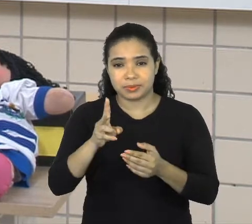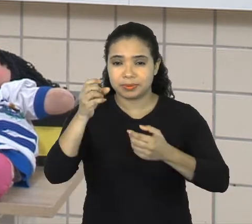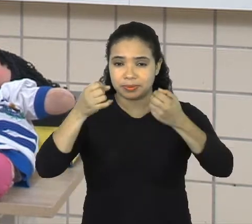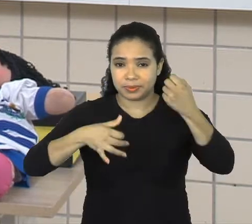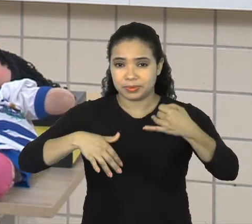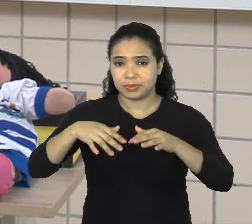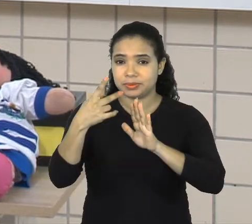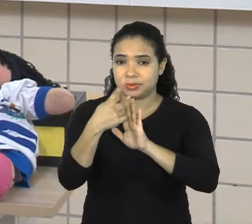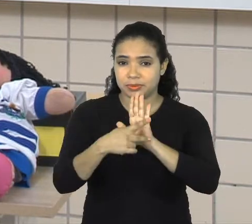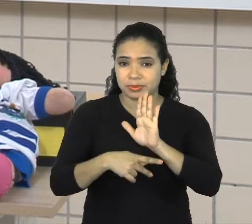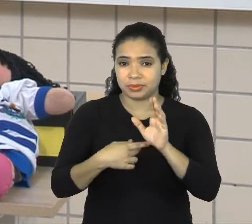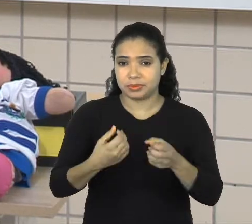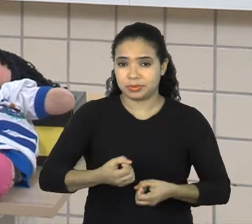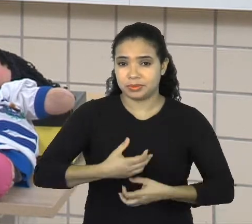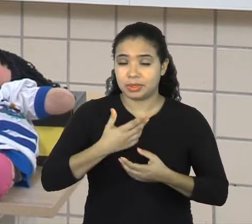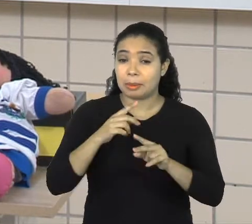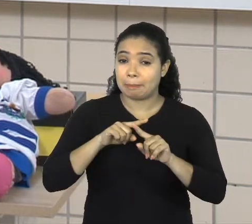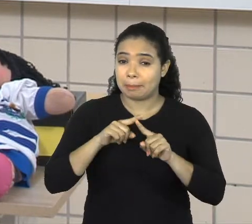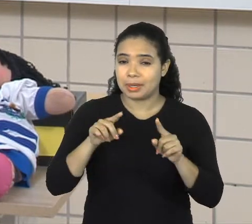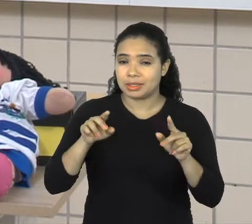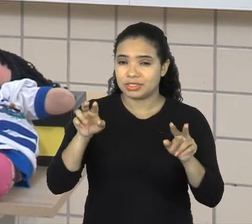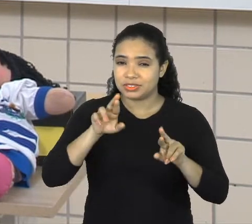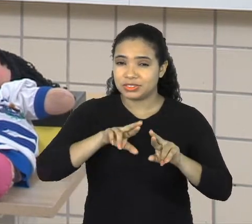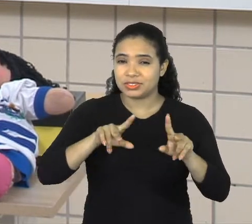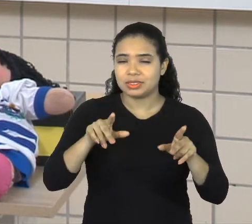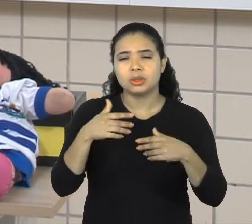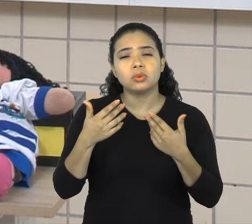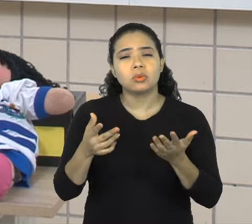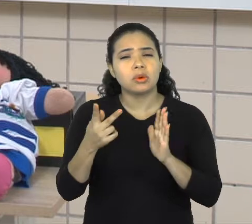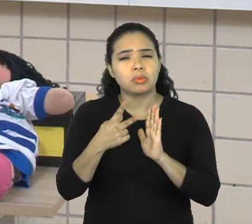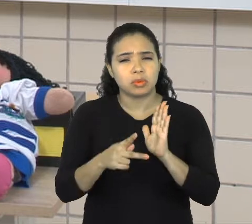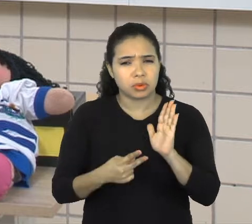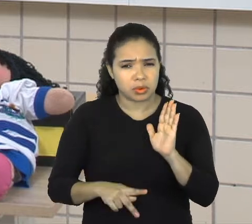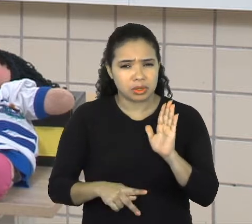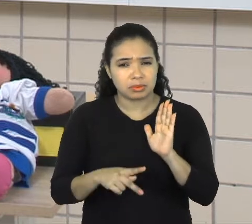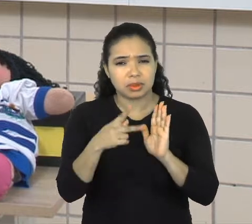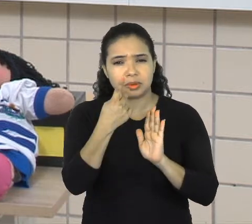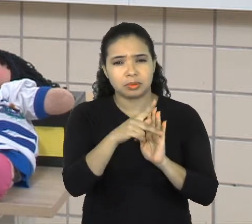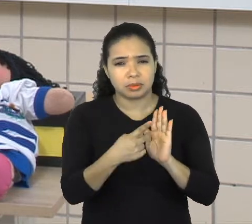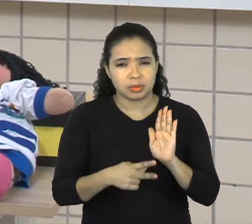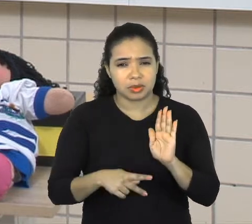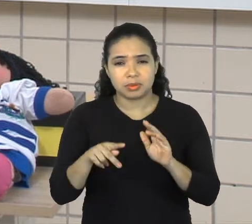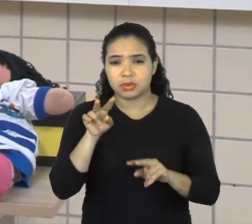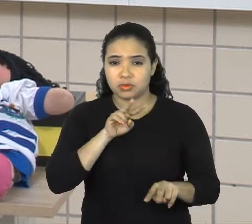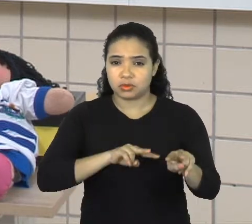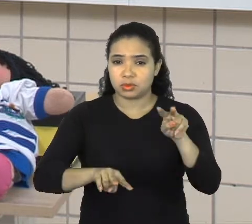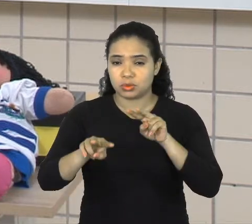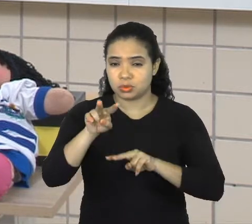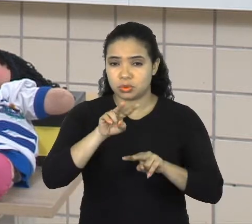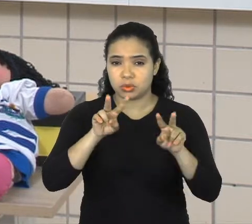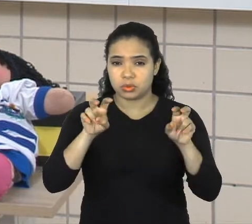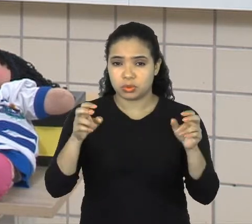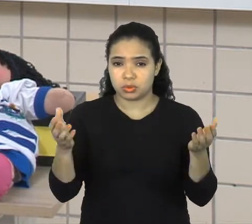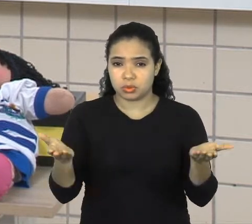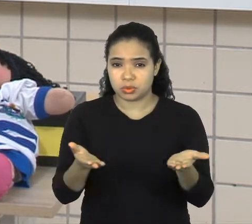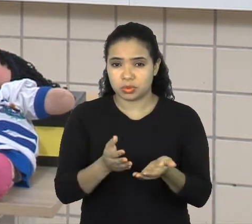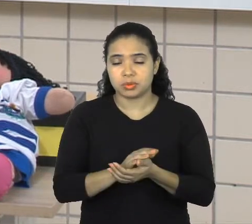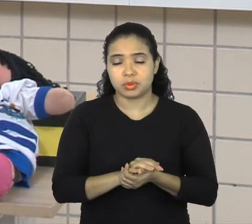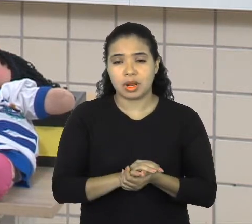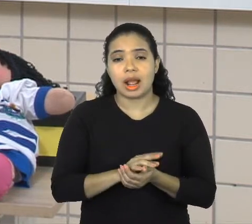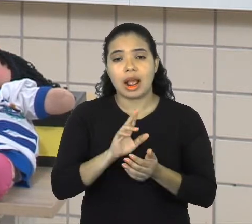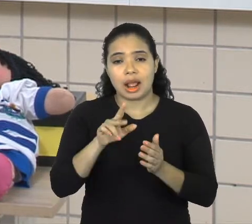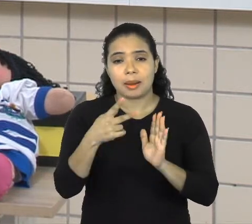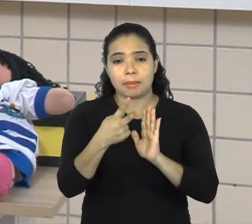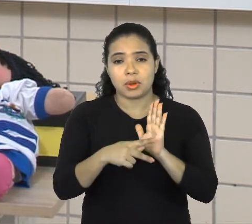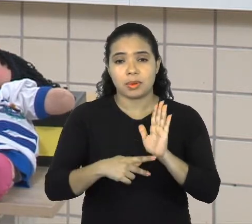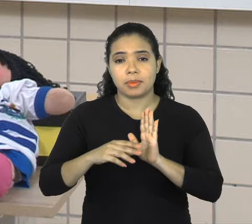que de um poema um pouquinho diferente. Que poema? Nós vamos trabalhar com poema visual, o poema concreto,